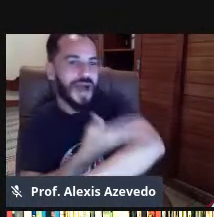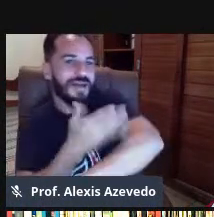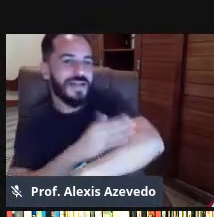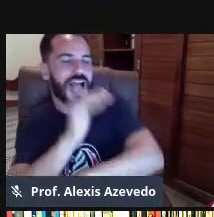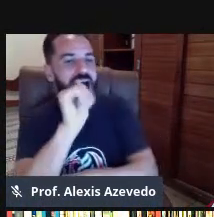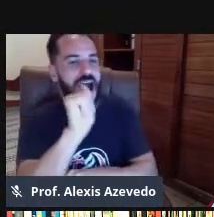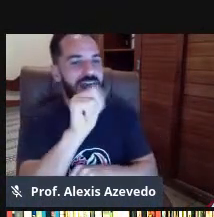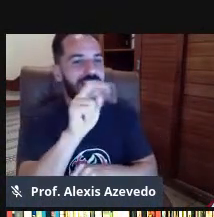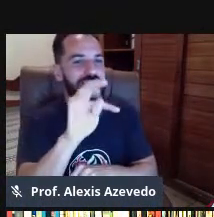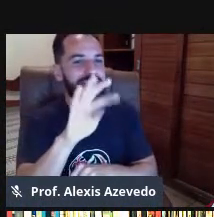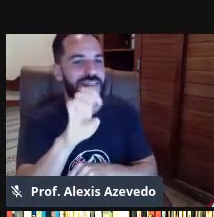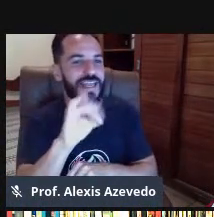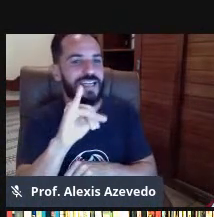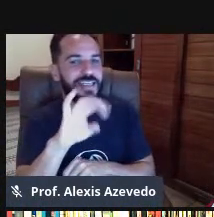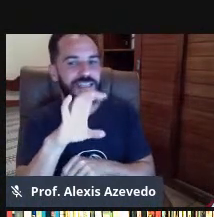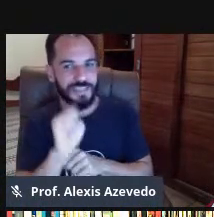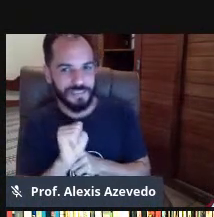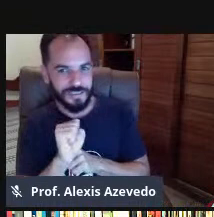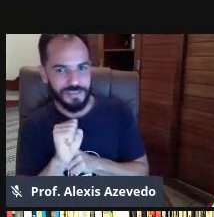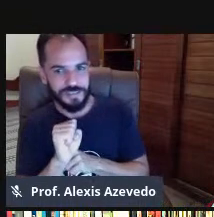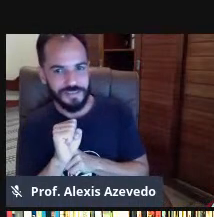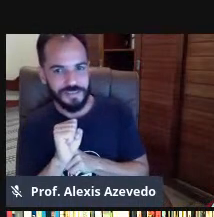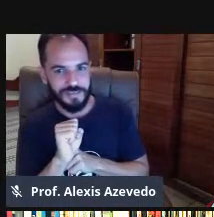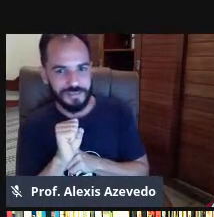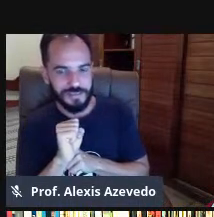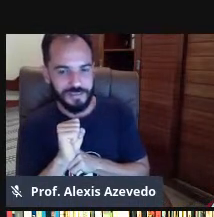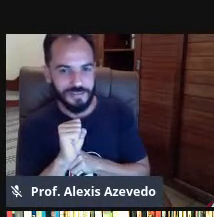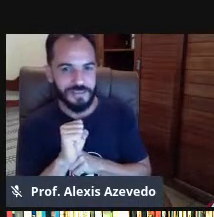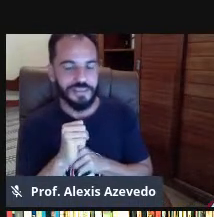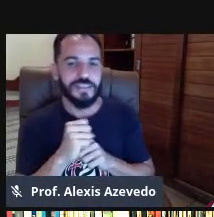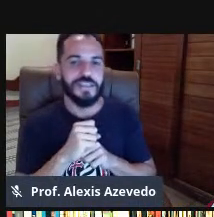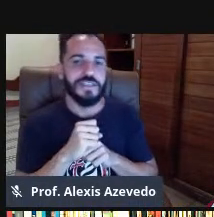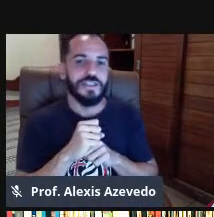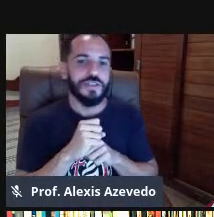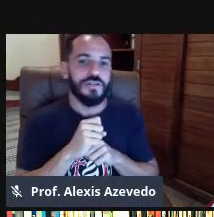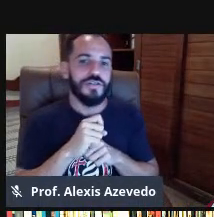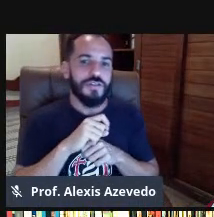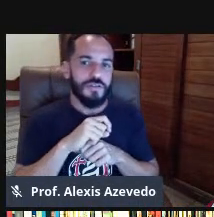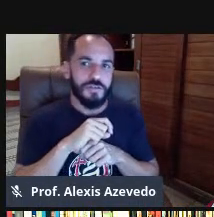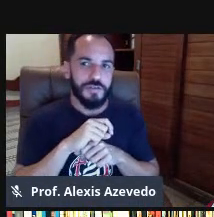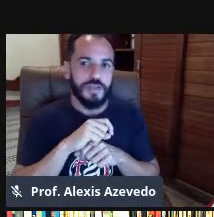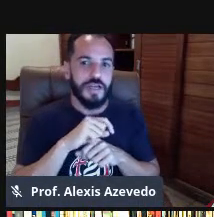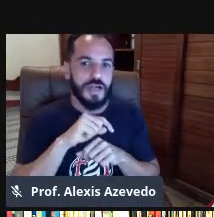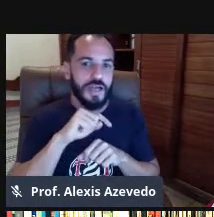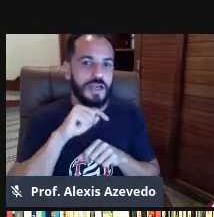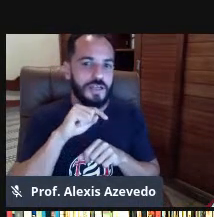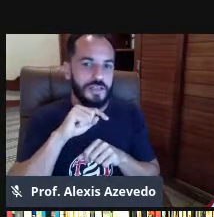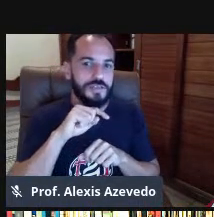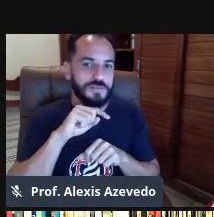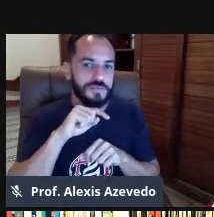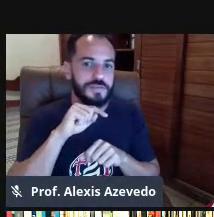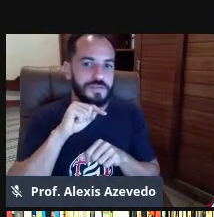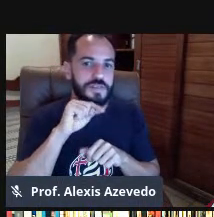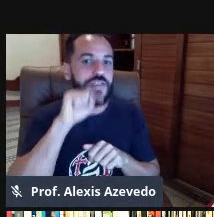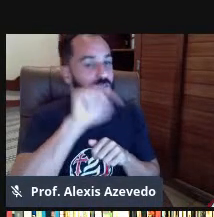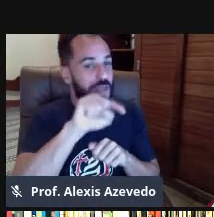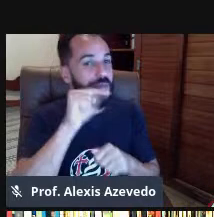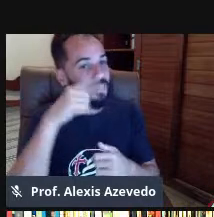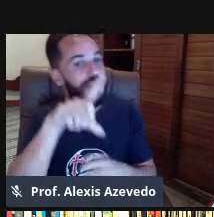E a teoria aqui vai ser substituída por teoria mais optativas, né, as optativas ateliês vão